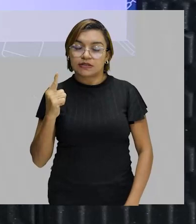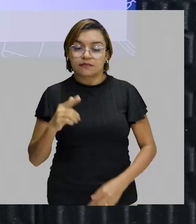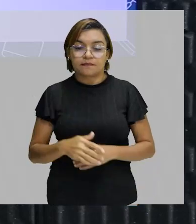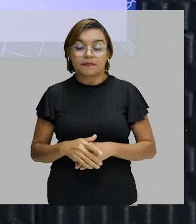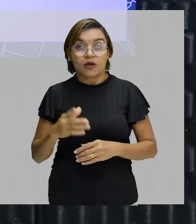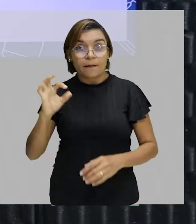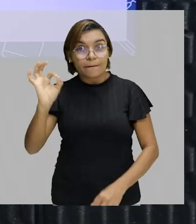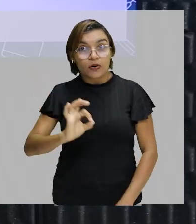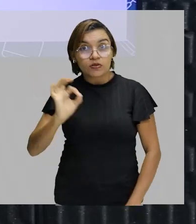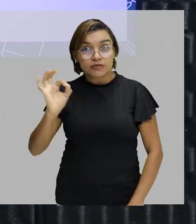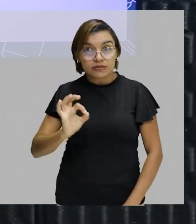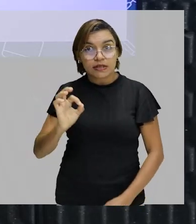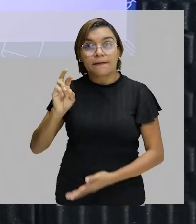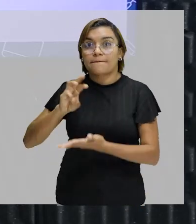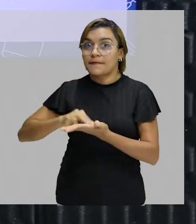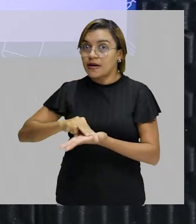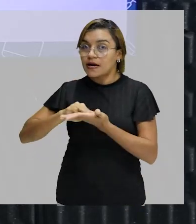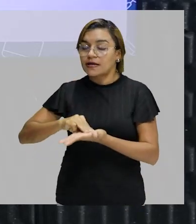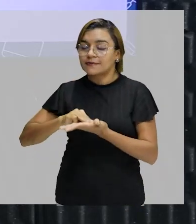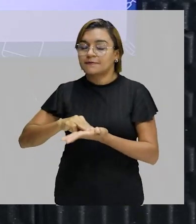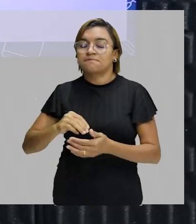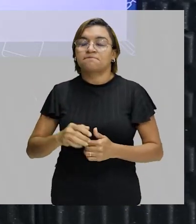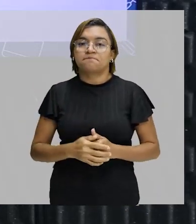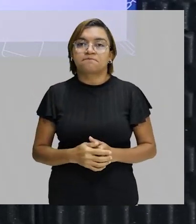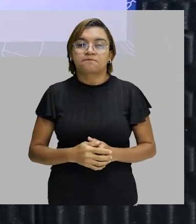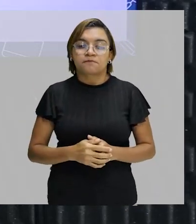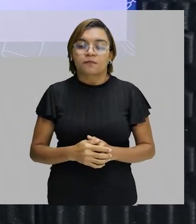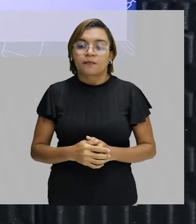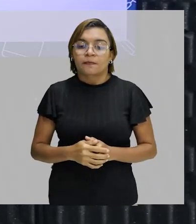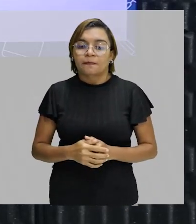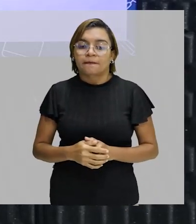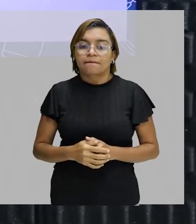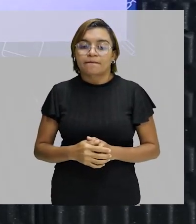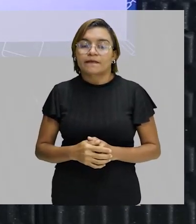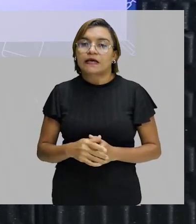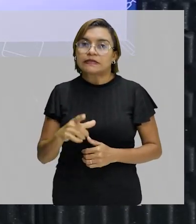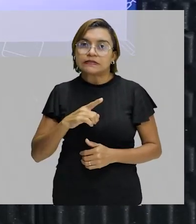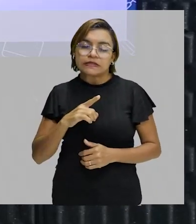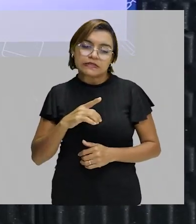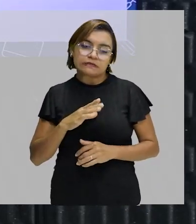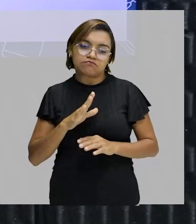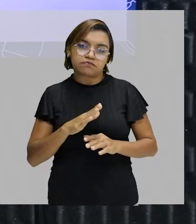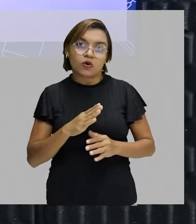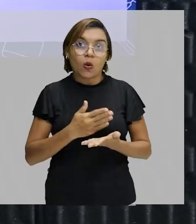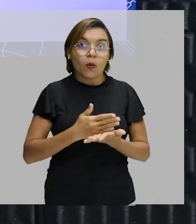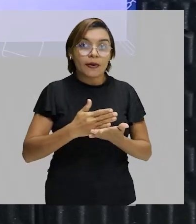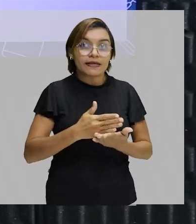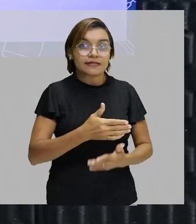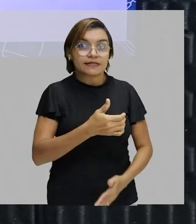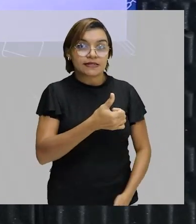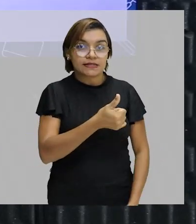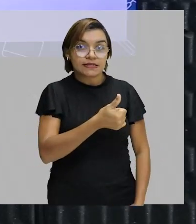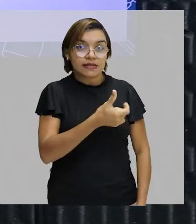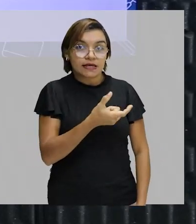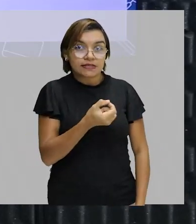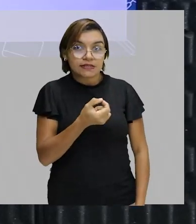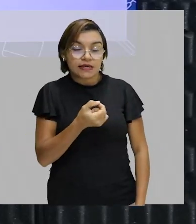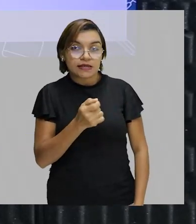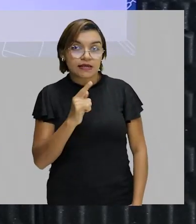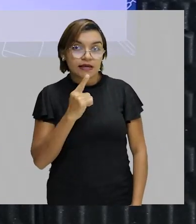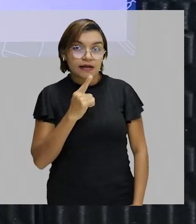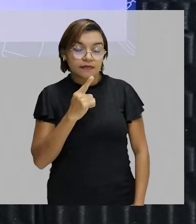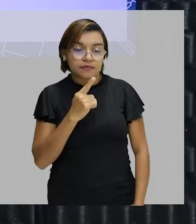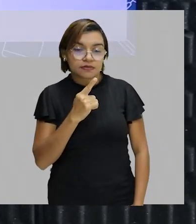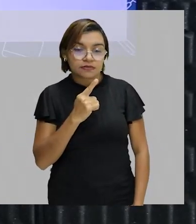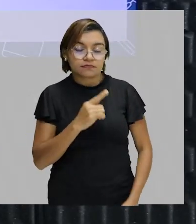em massa. A gente considera que estamos partindo de 100 gramas. 100 gramas. Então, isso quer